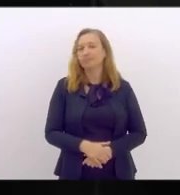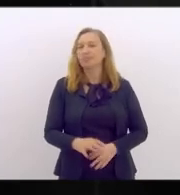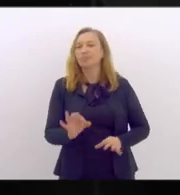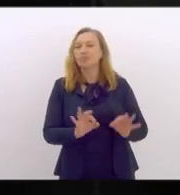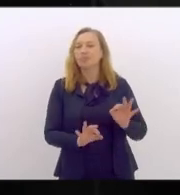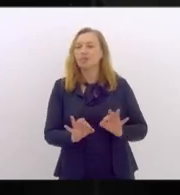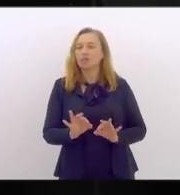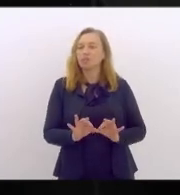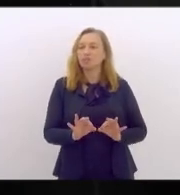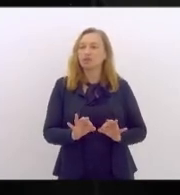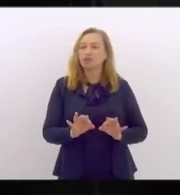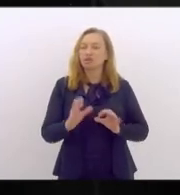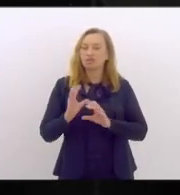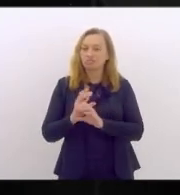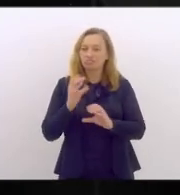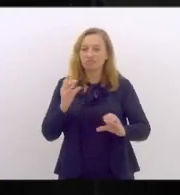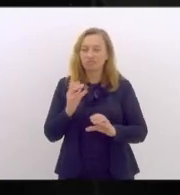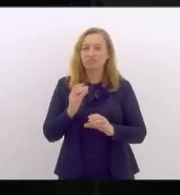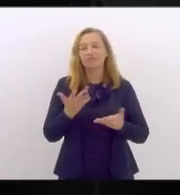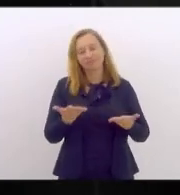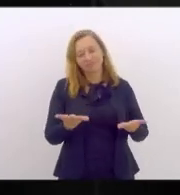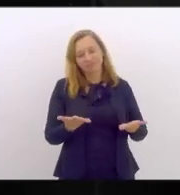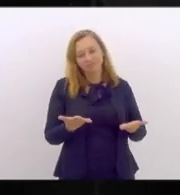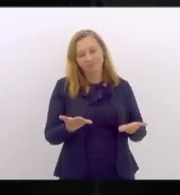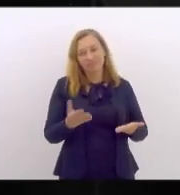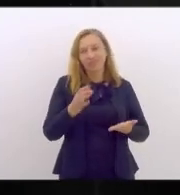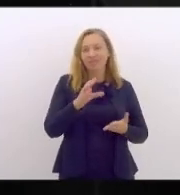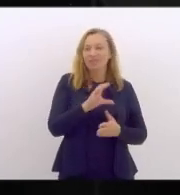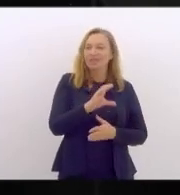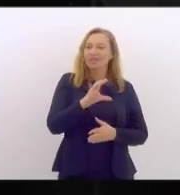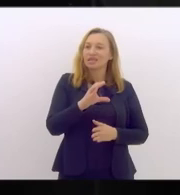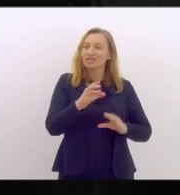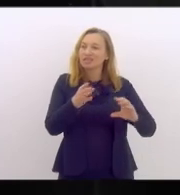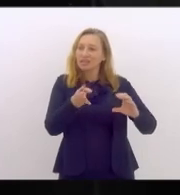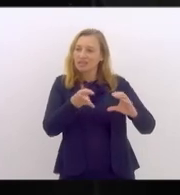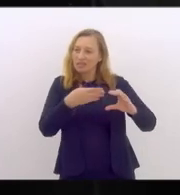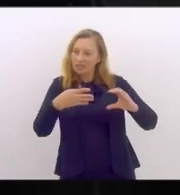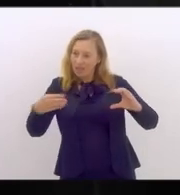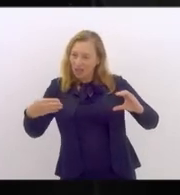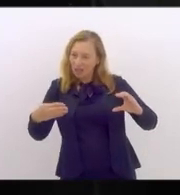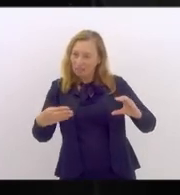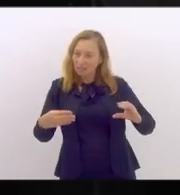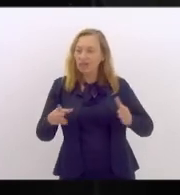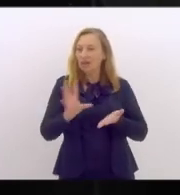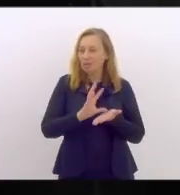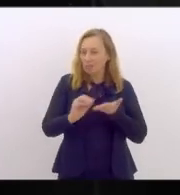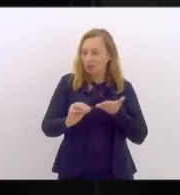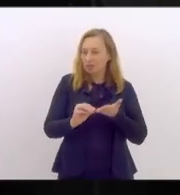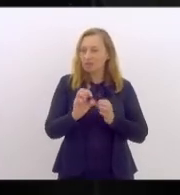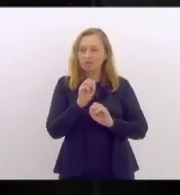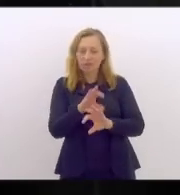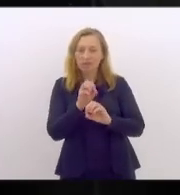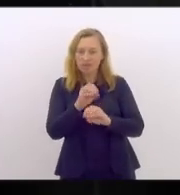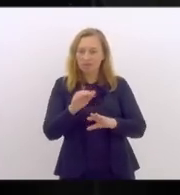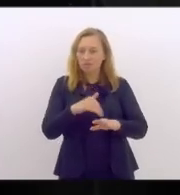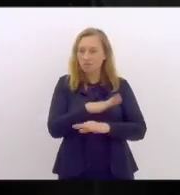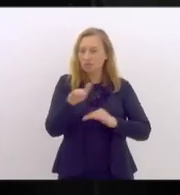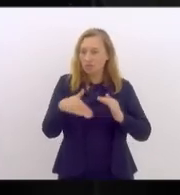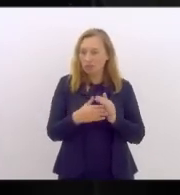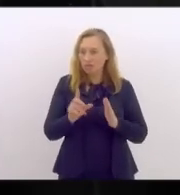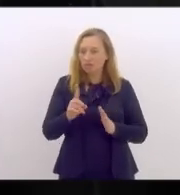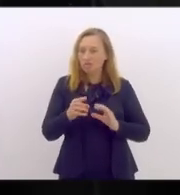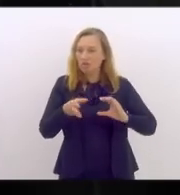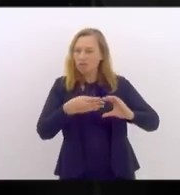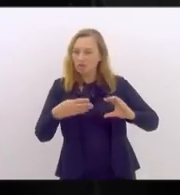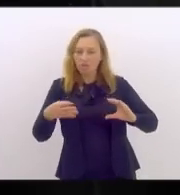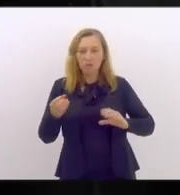de engenharia eu me refiro ao SIEPE se me refiro a pauta da educação integral não necessariamente sobre a forma de